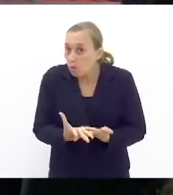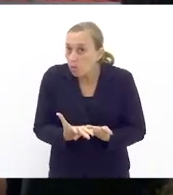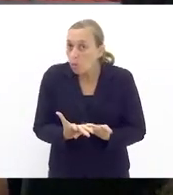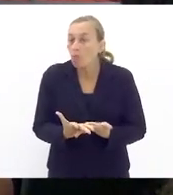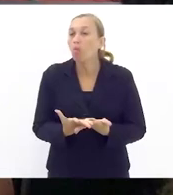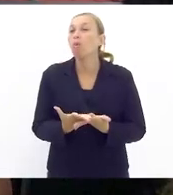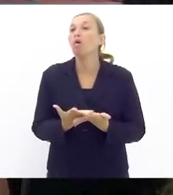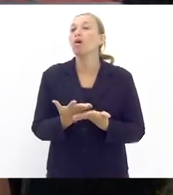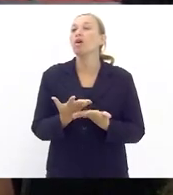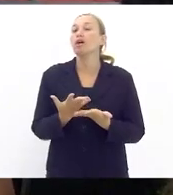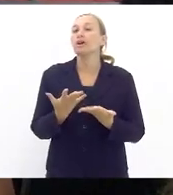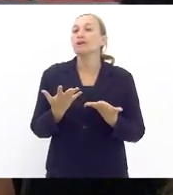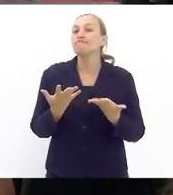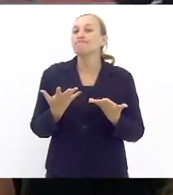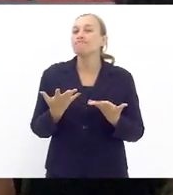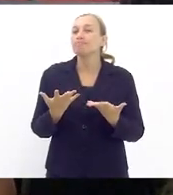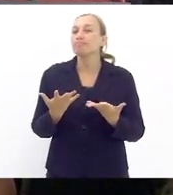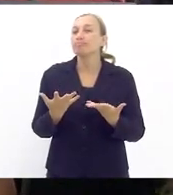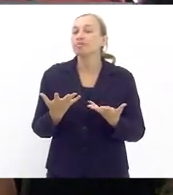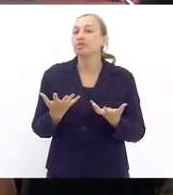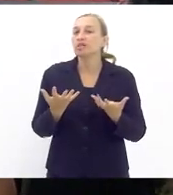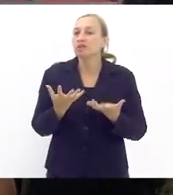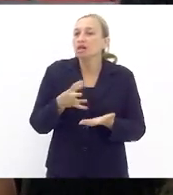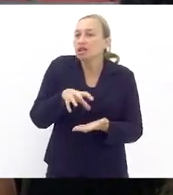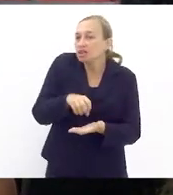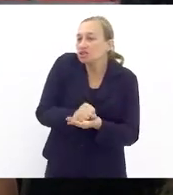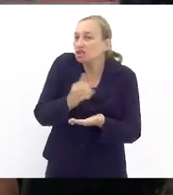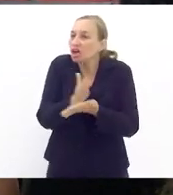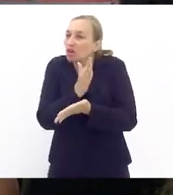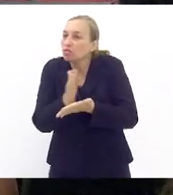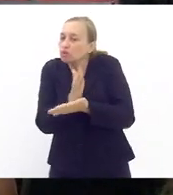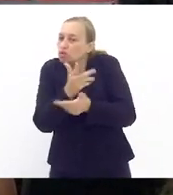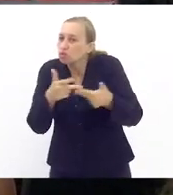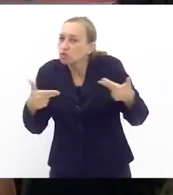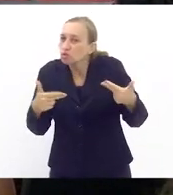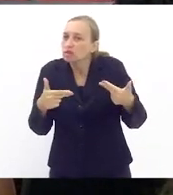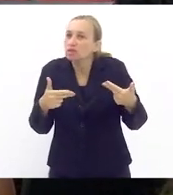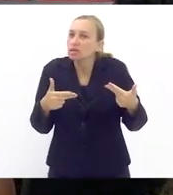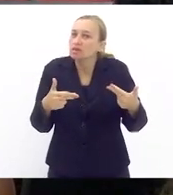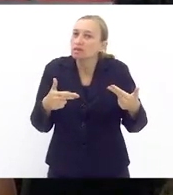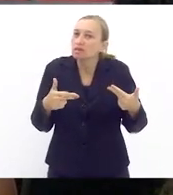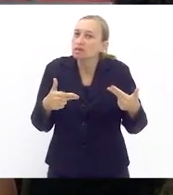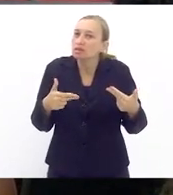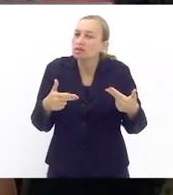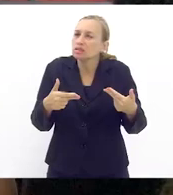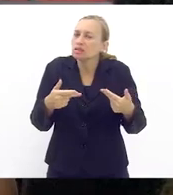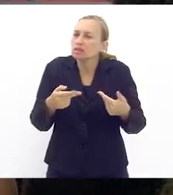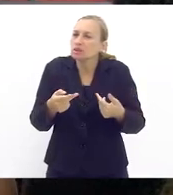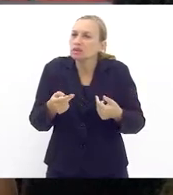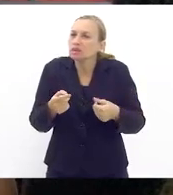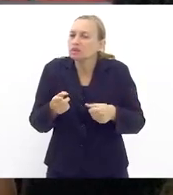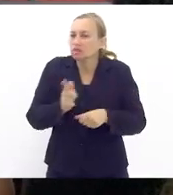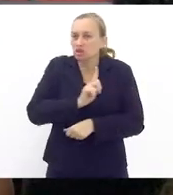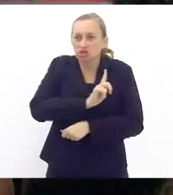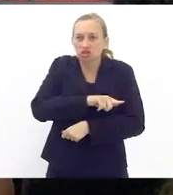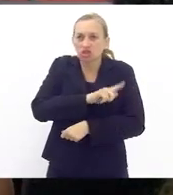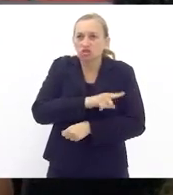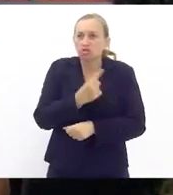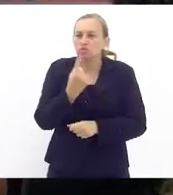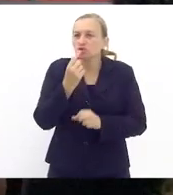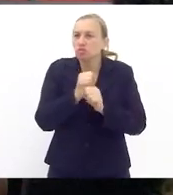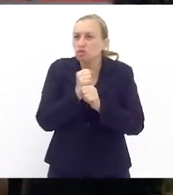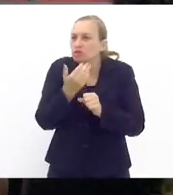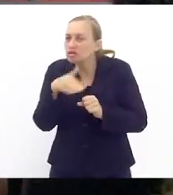muita potência eu só queria deixar registrado algumas coisas nessa nossa pequena gestão de um ano e